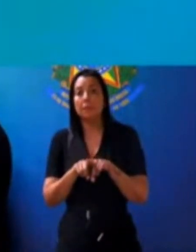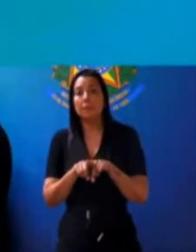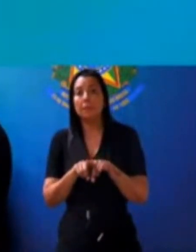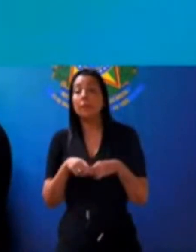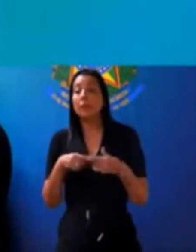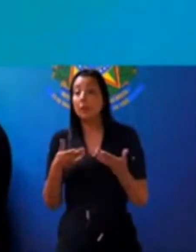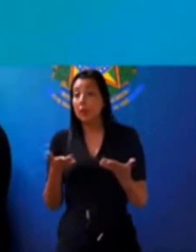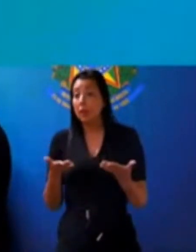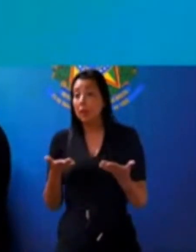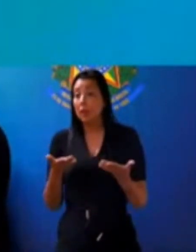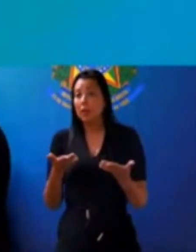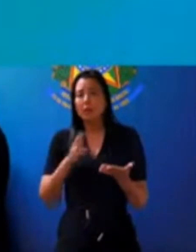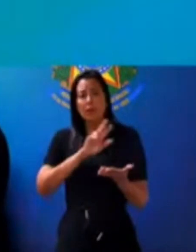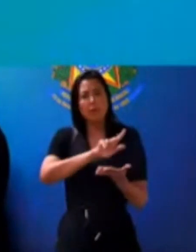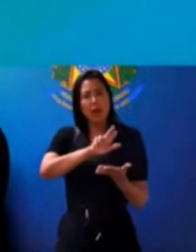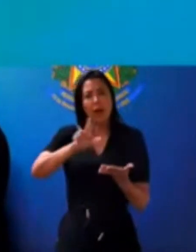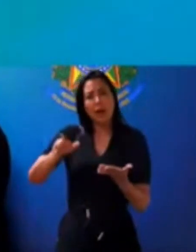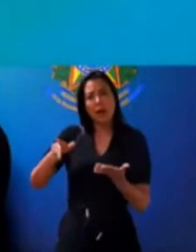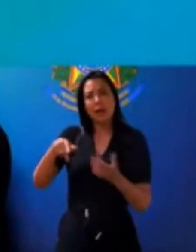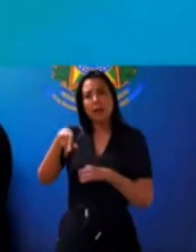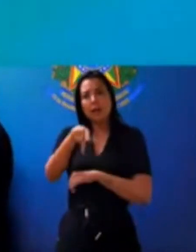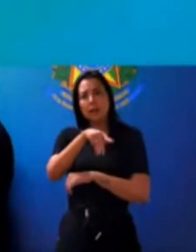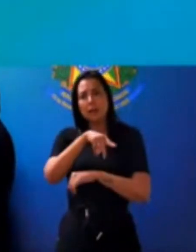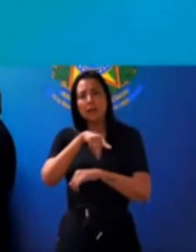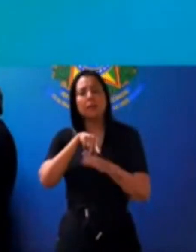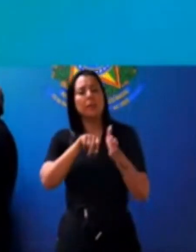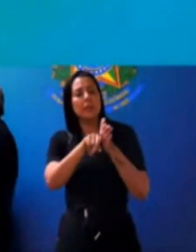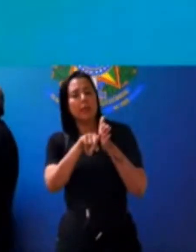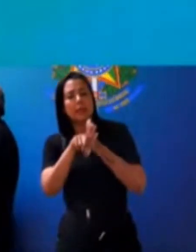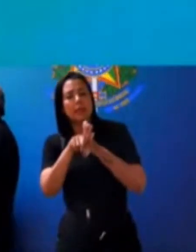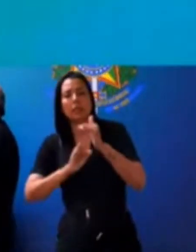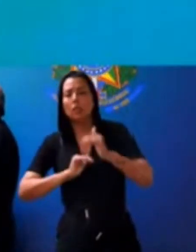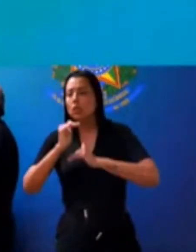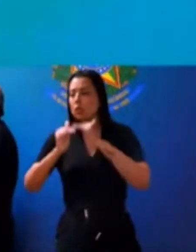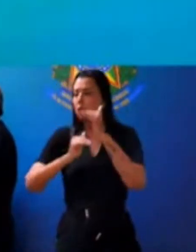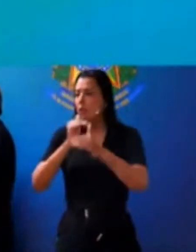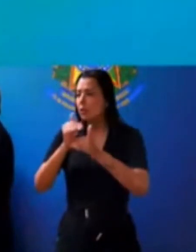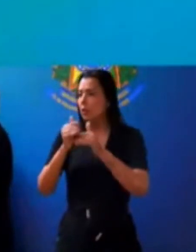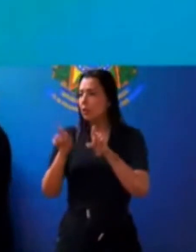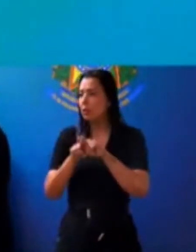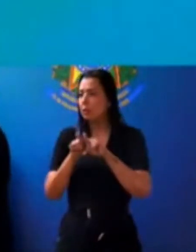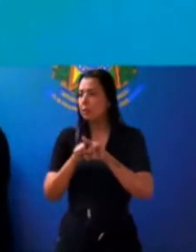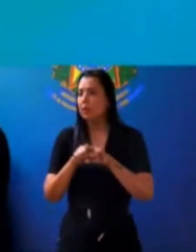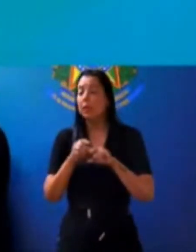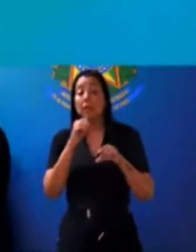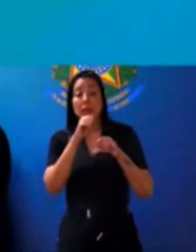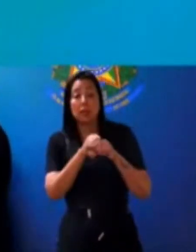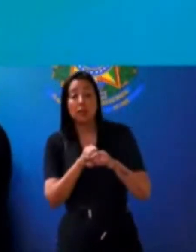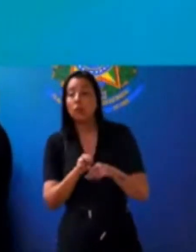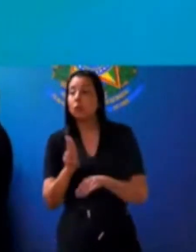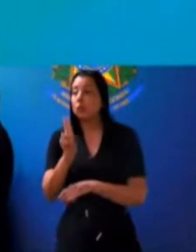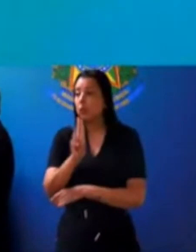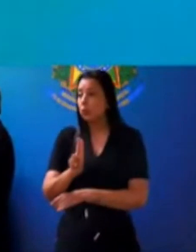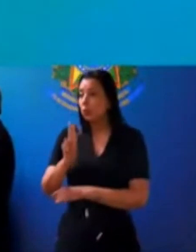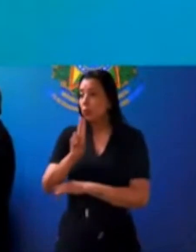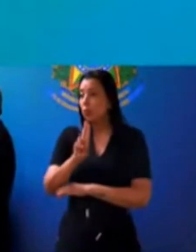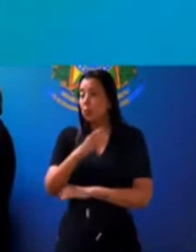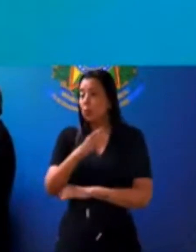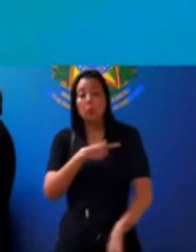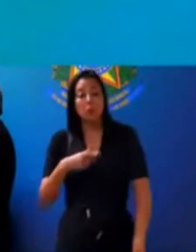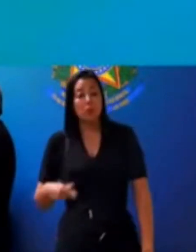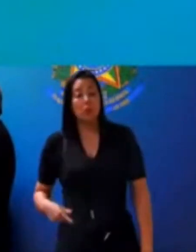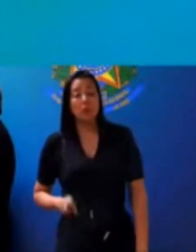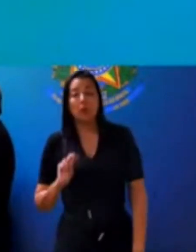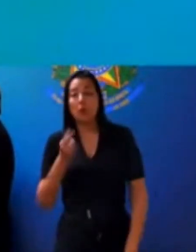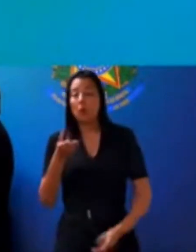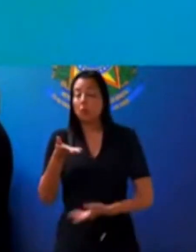essa como essa maioria das pesquisas né são desenvolvidas ela é empreendida em Universidade centro de pesquisas públicas ou